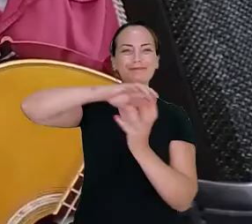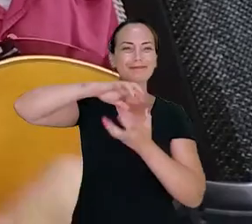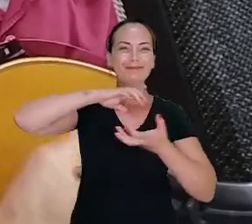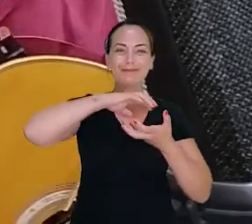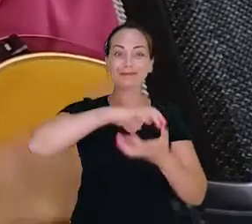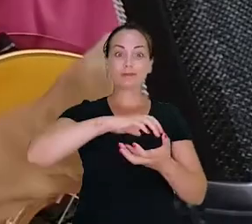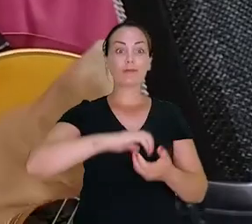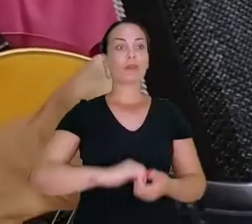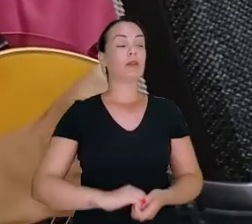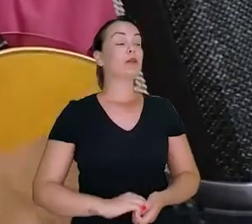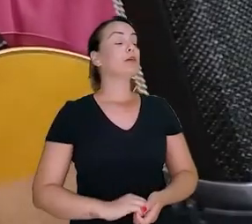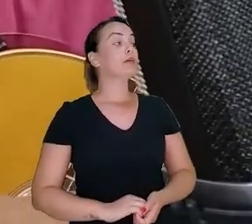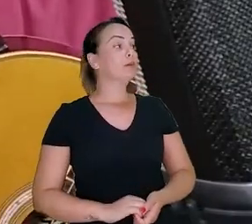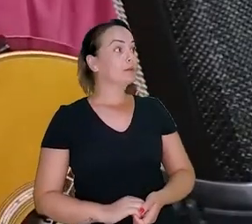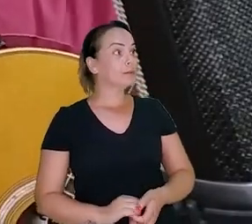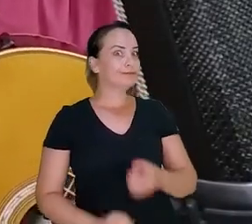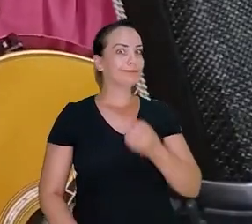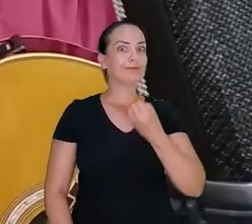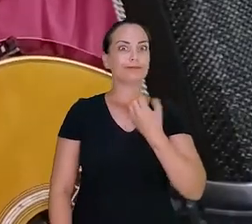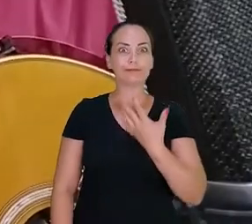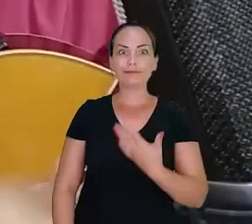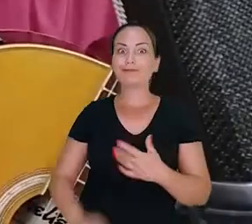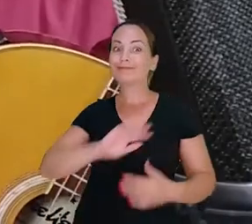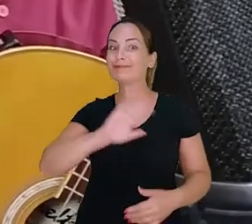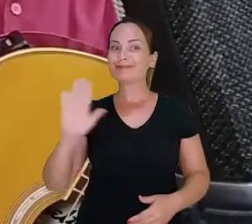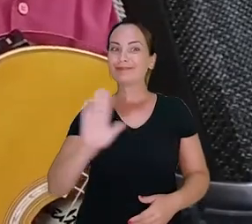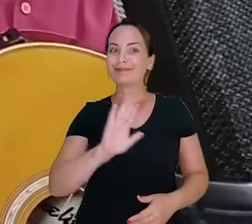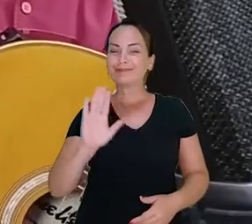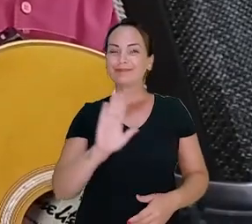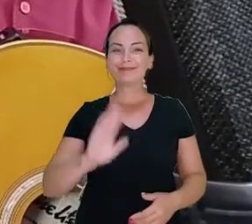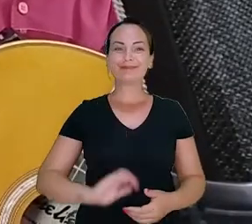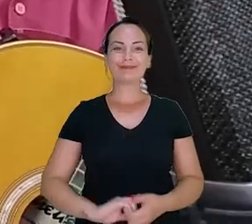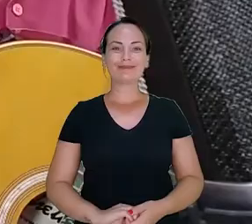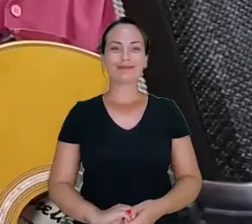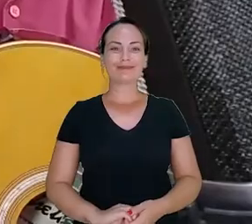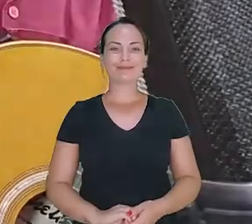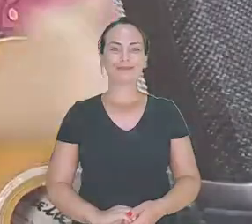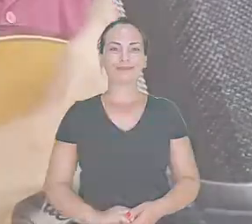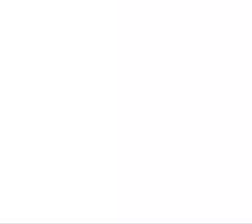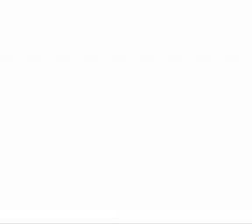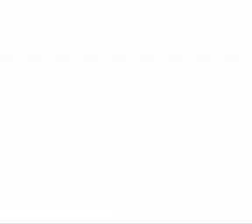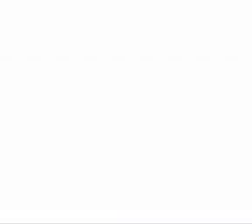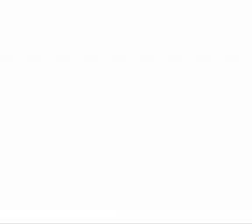não. Ah, bom. Ah, bom. Tchau. Tchau.